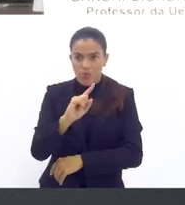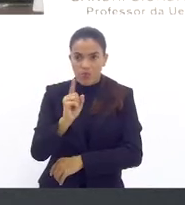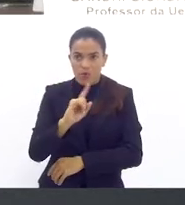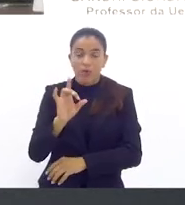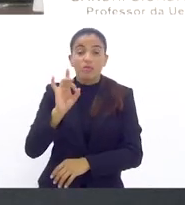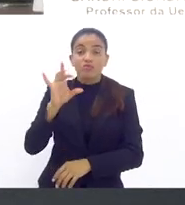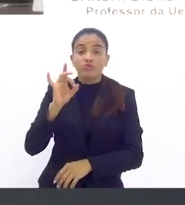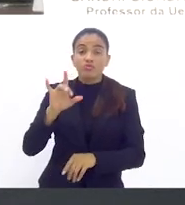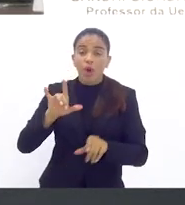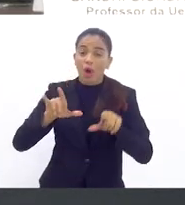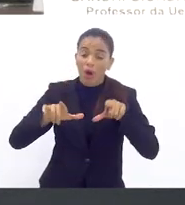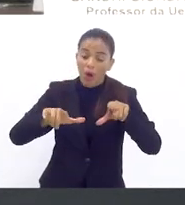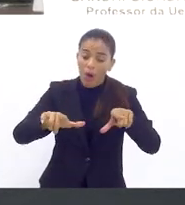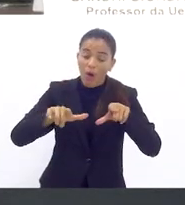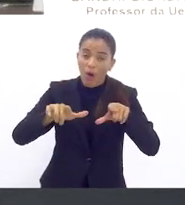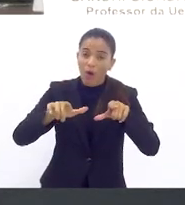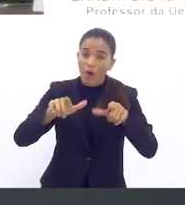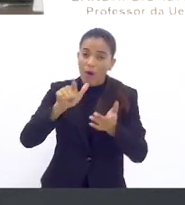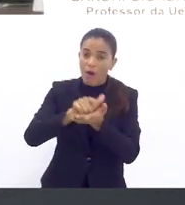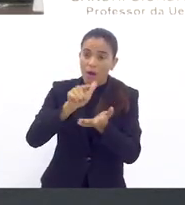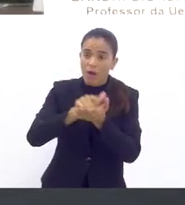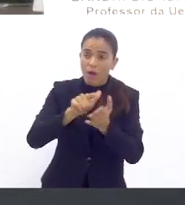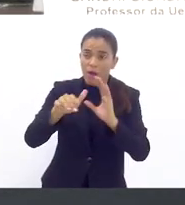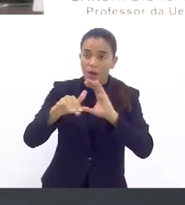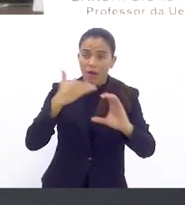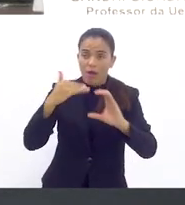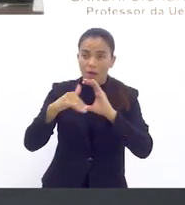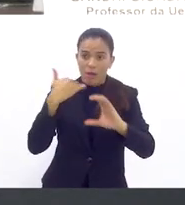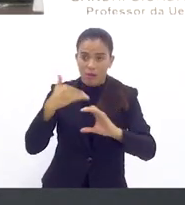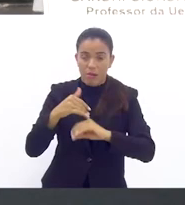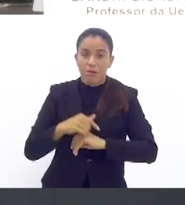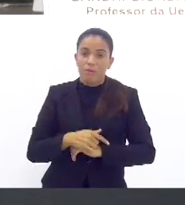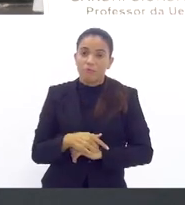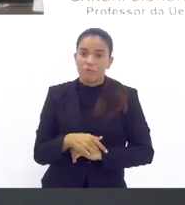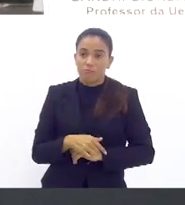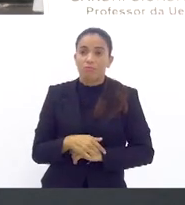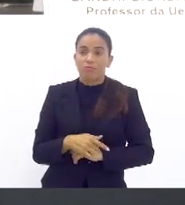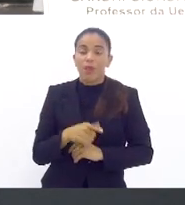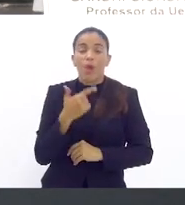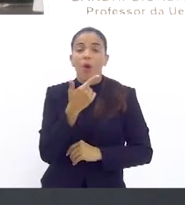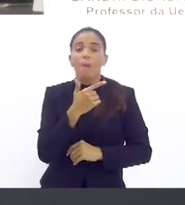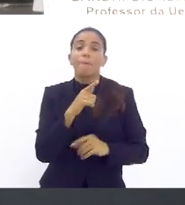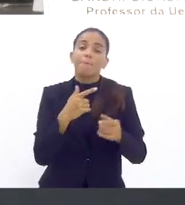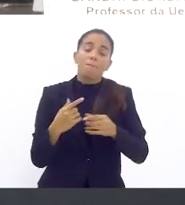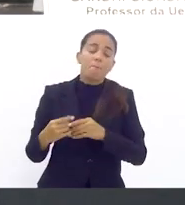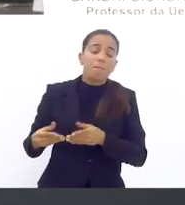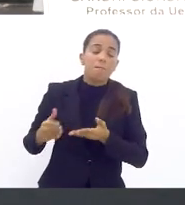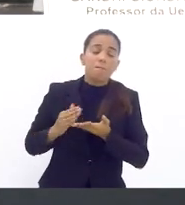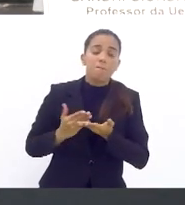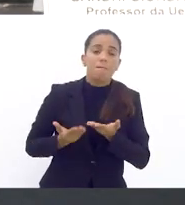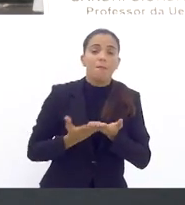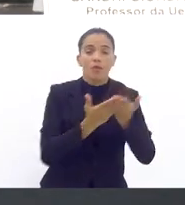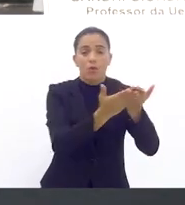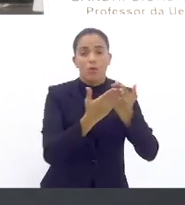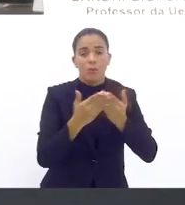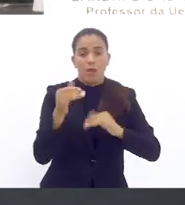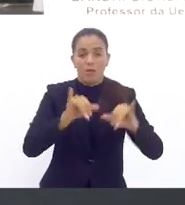Eles mandaram o resultado por conta própria. Para laboratórios acreditados pelo Inmetro. Tá? Para outros laboratórios. Sim.